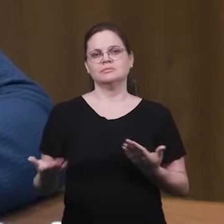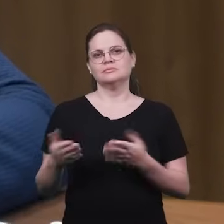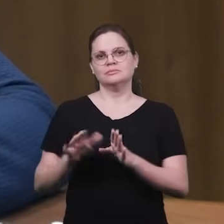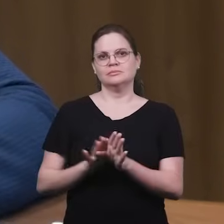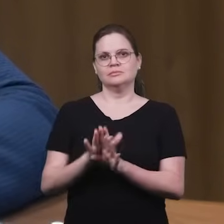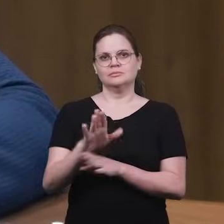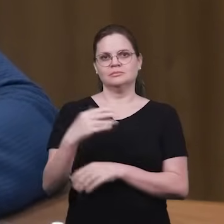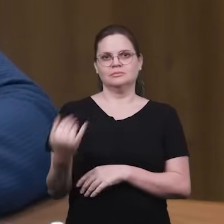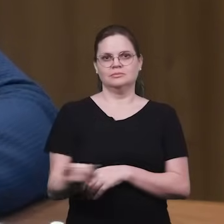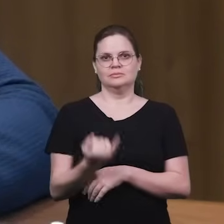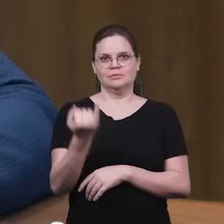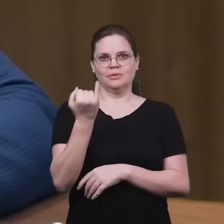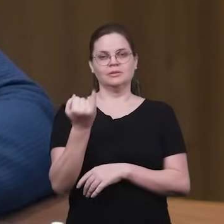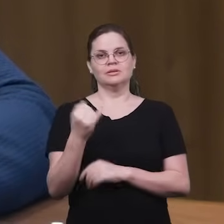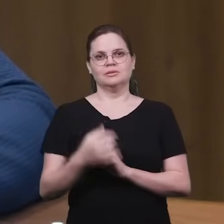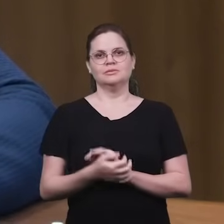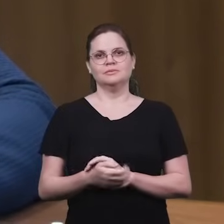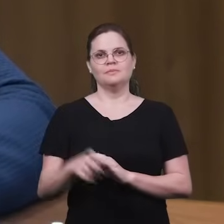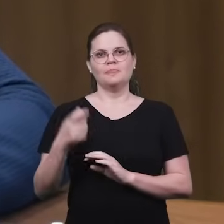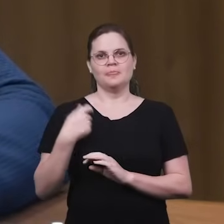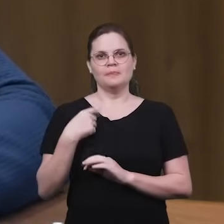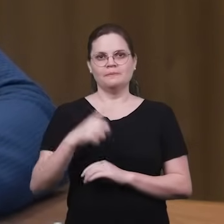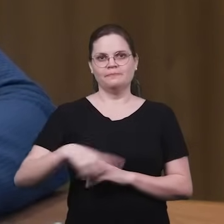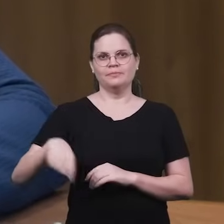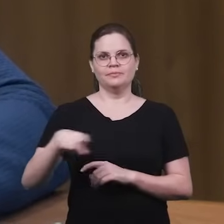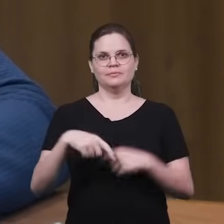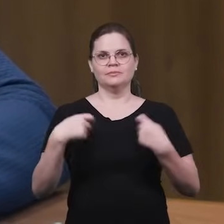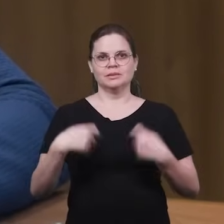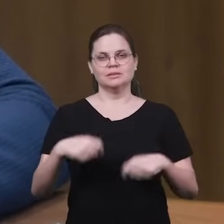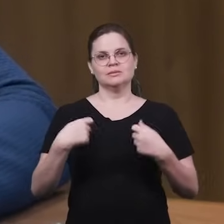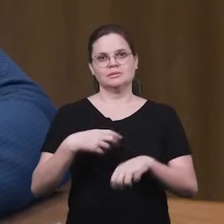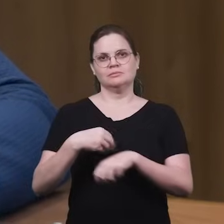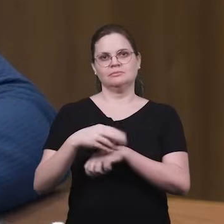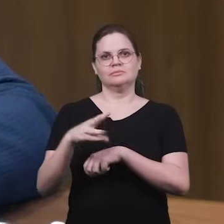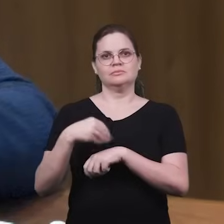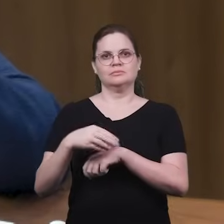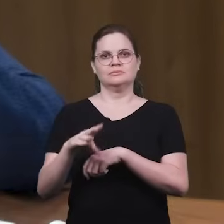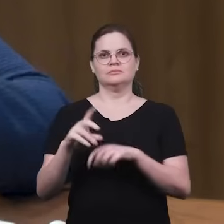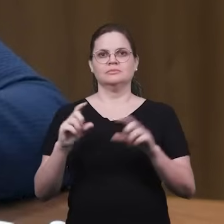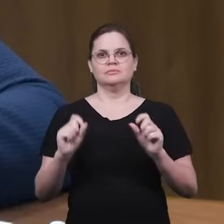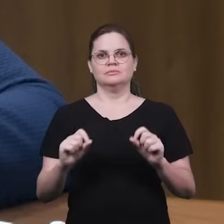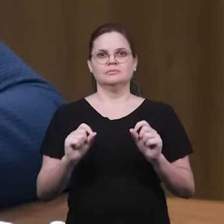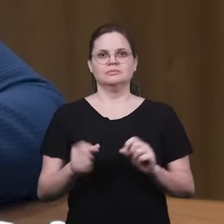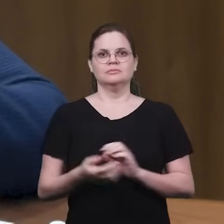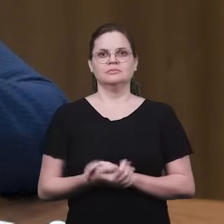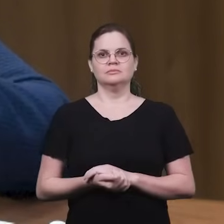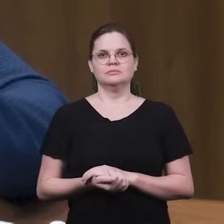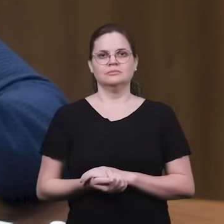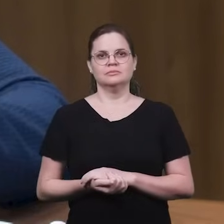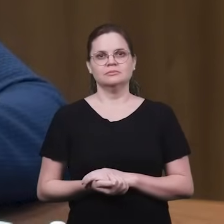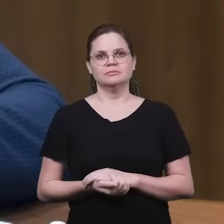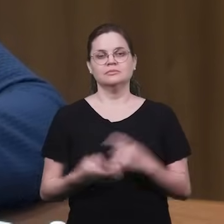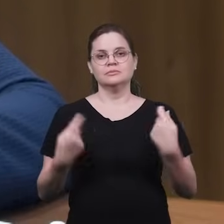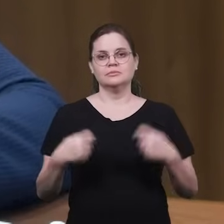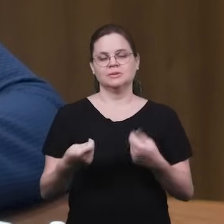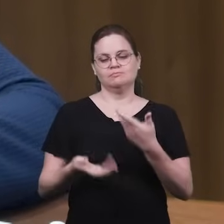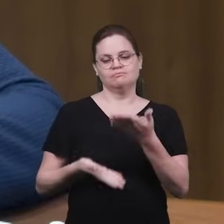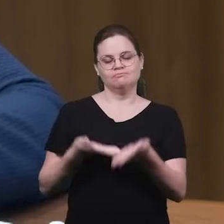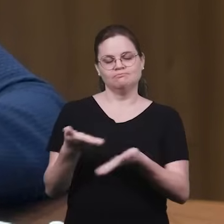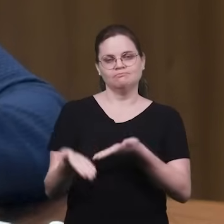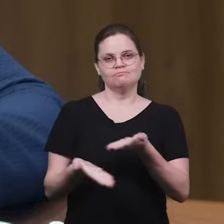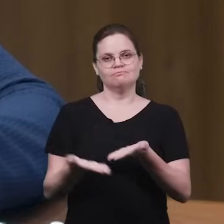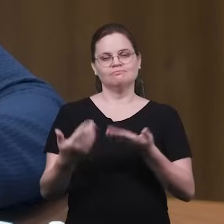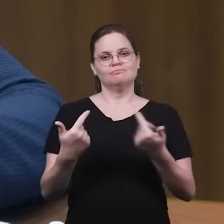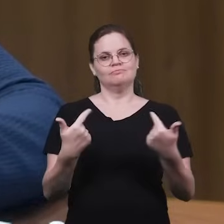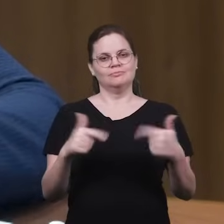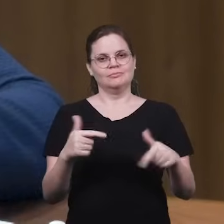muito importante que eu acho que nós devemos passar é, nesse caso, tratar as crianças,